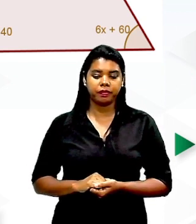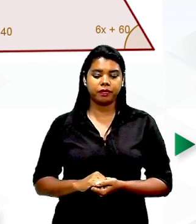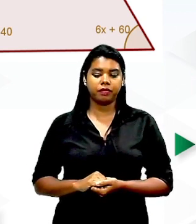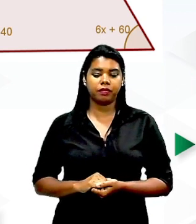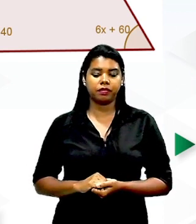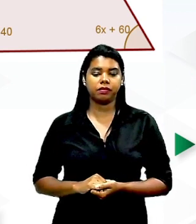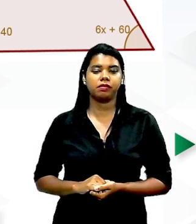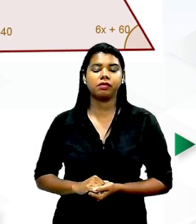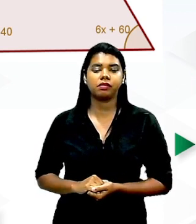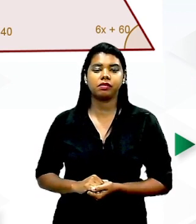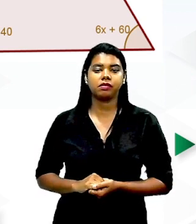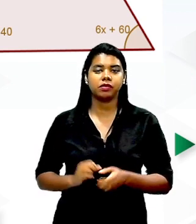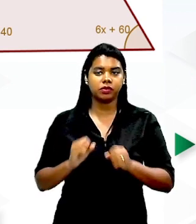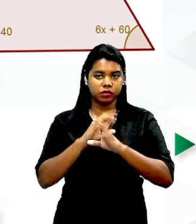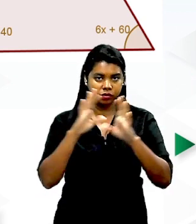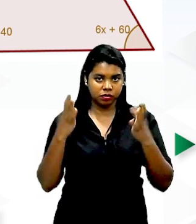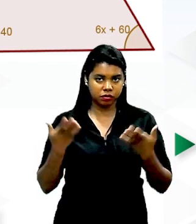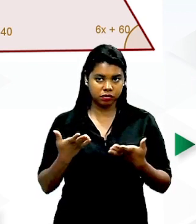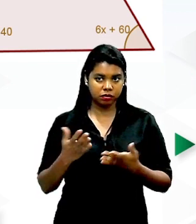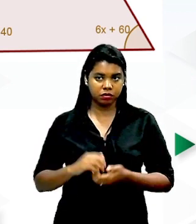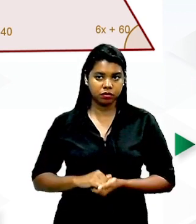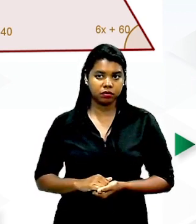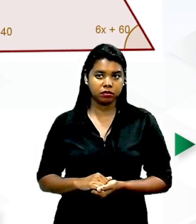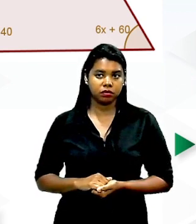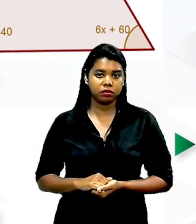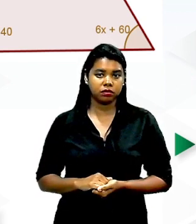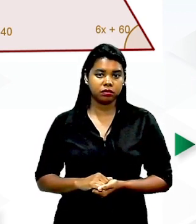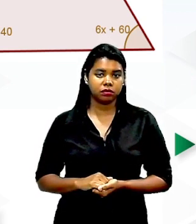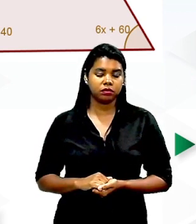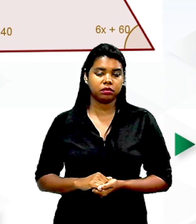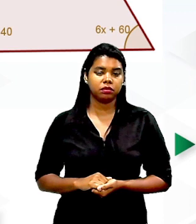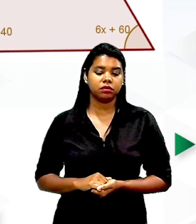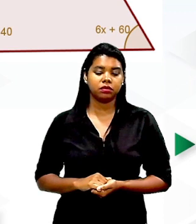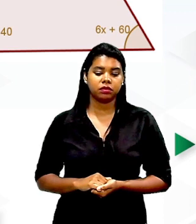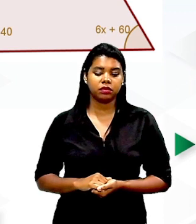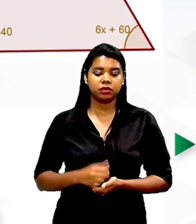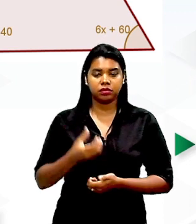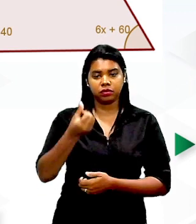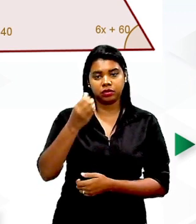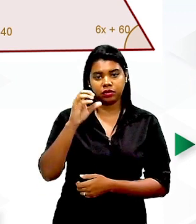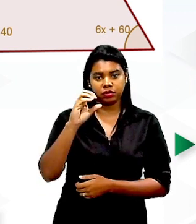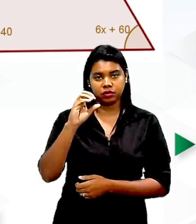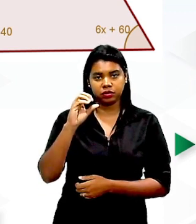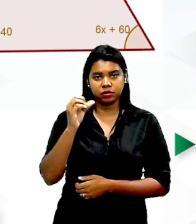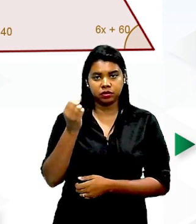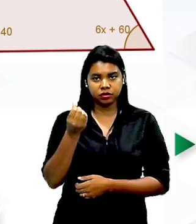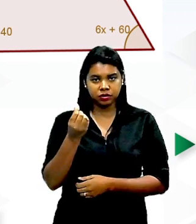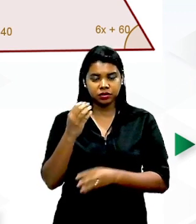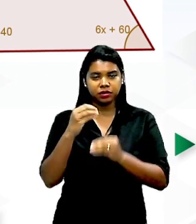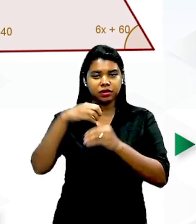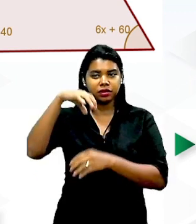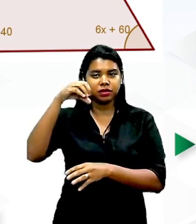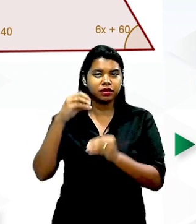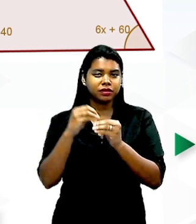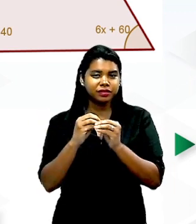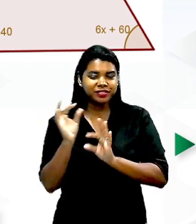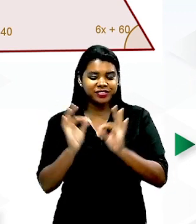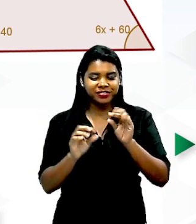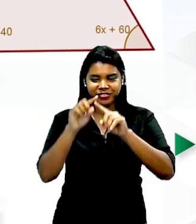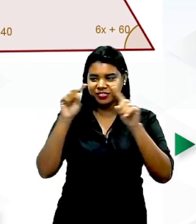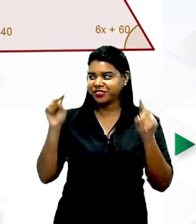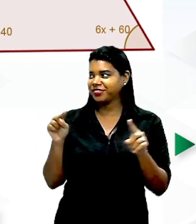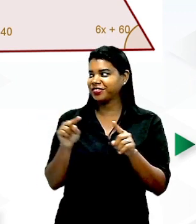5 graus. Está claro então agora? 6 vezes 5 dá 30, mais 60, 90 graus. É um triângulo retângulo,